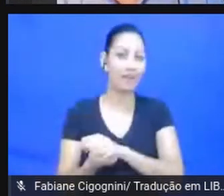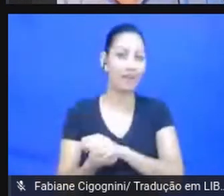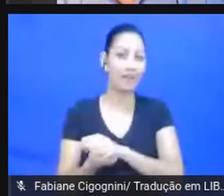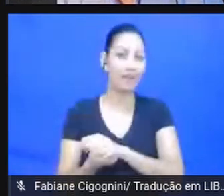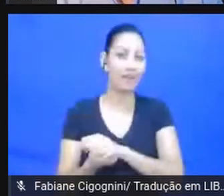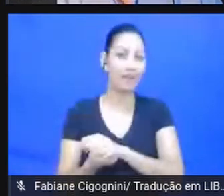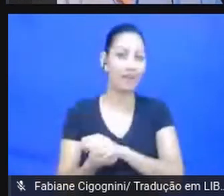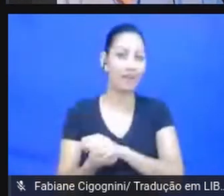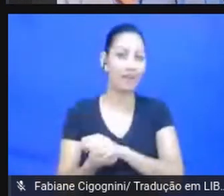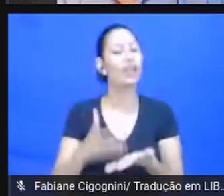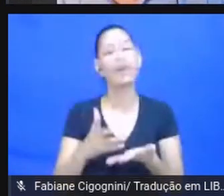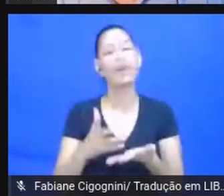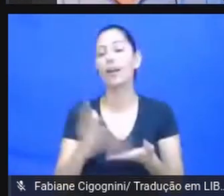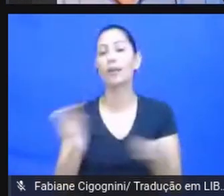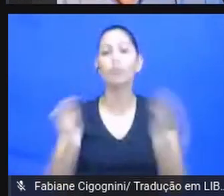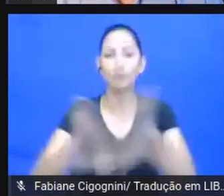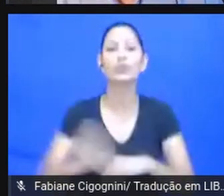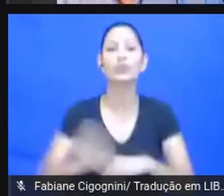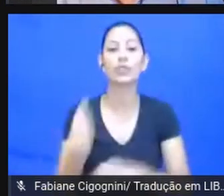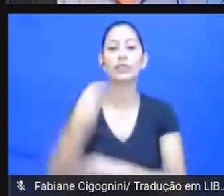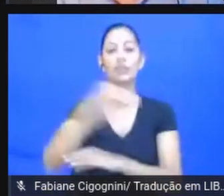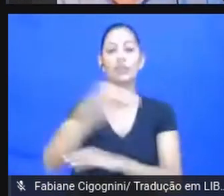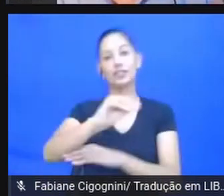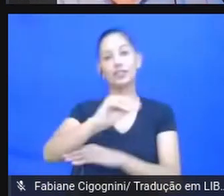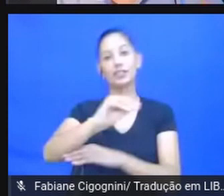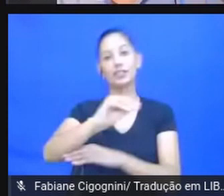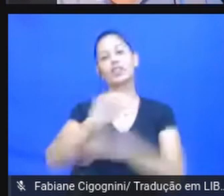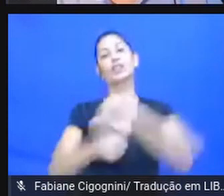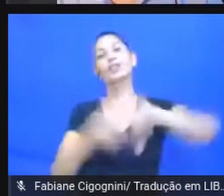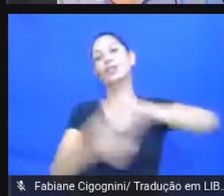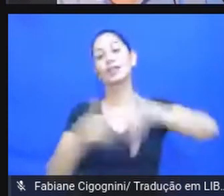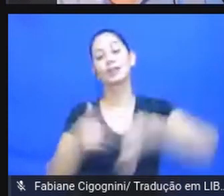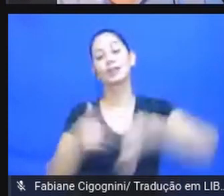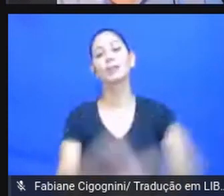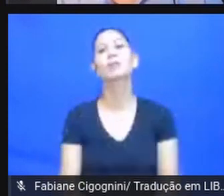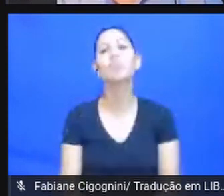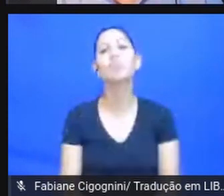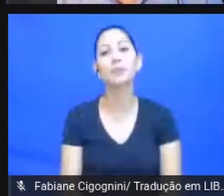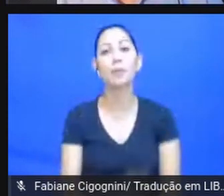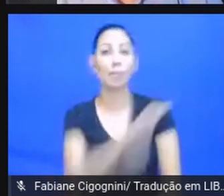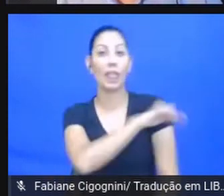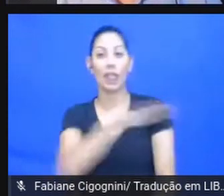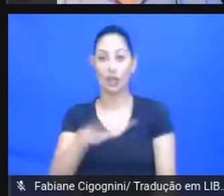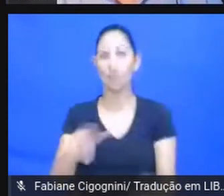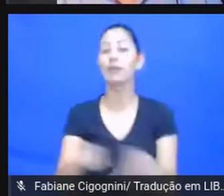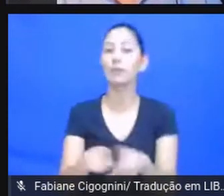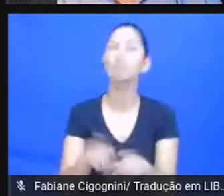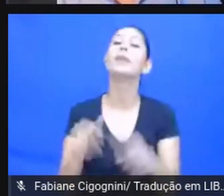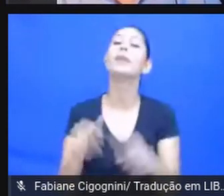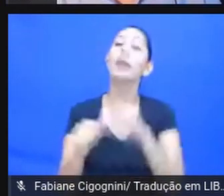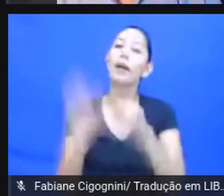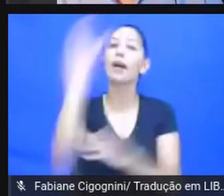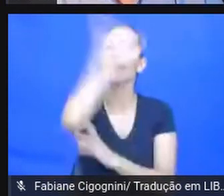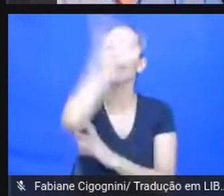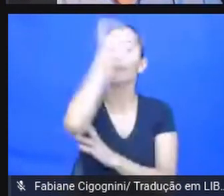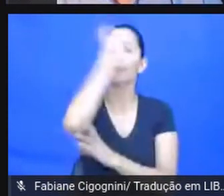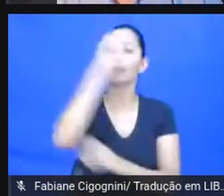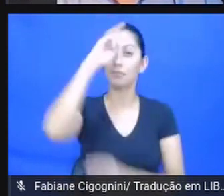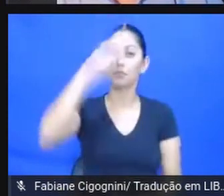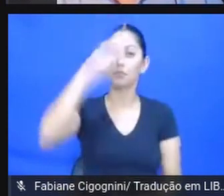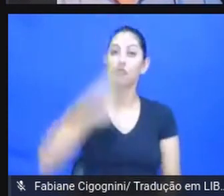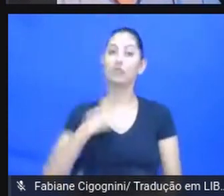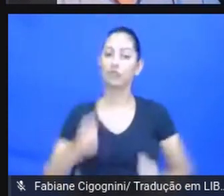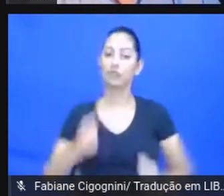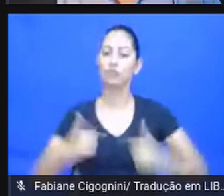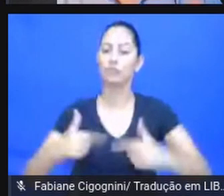Os alunos estão aprendendo que eles podem também ir muito por sua conta, e o professor também pode trabalhar